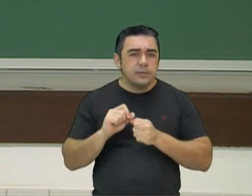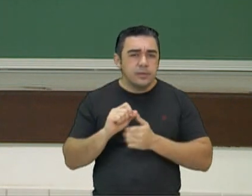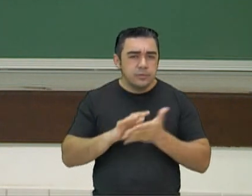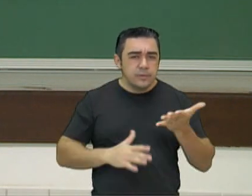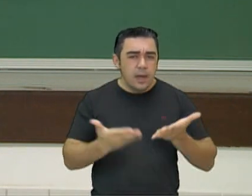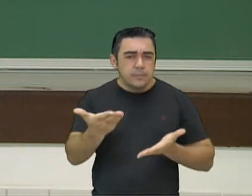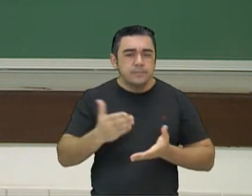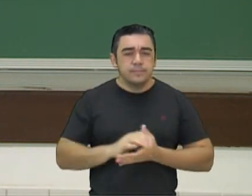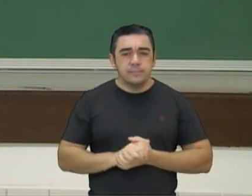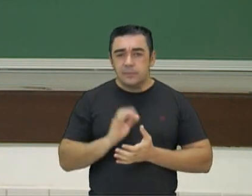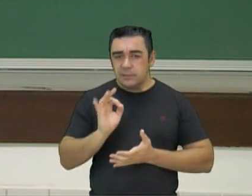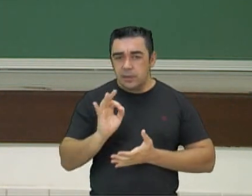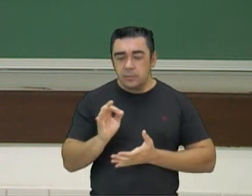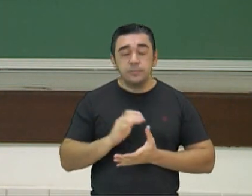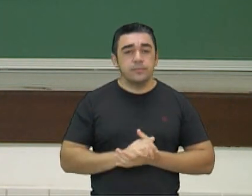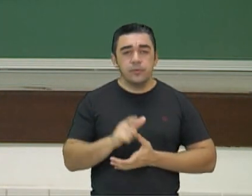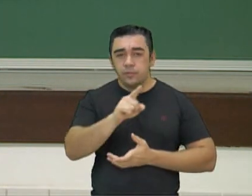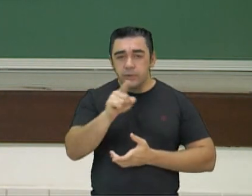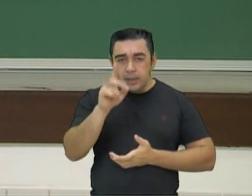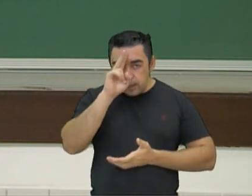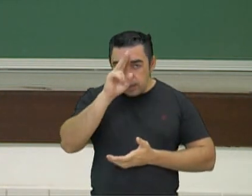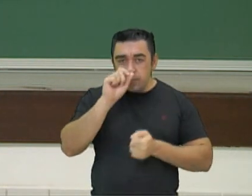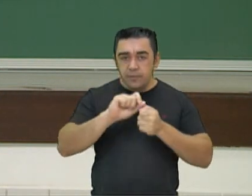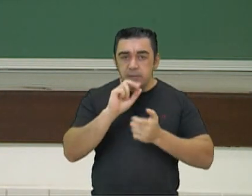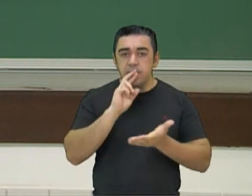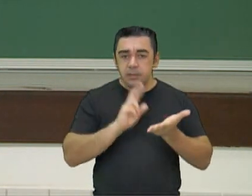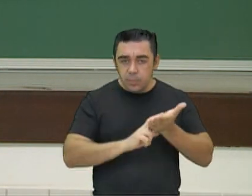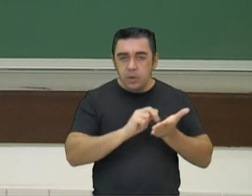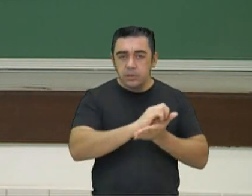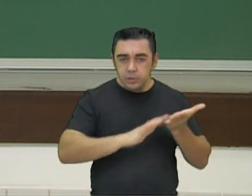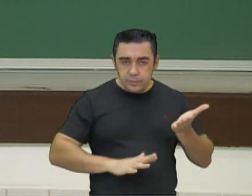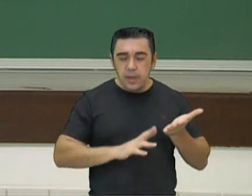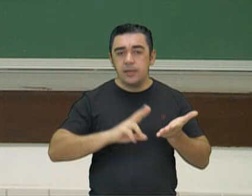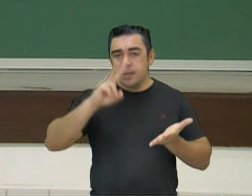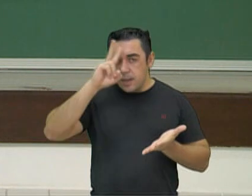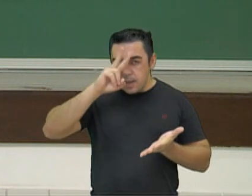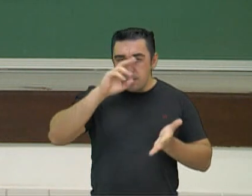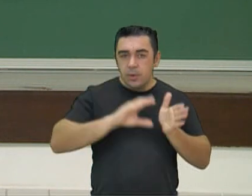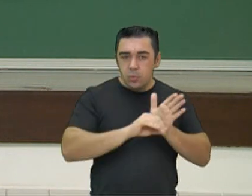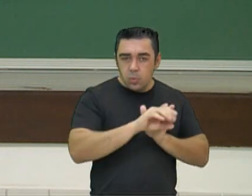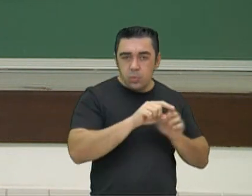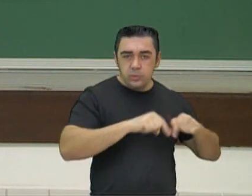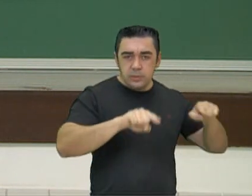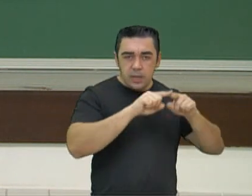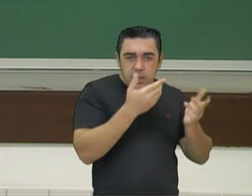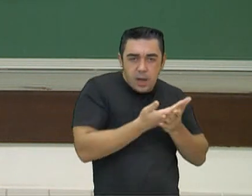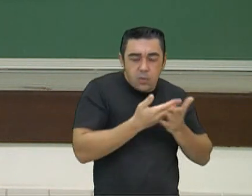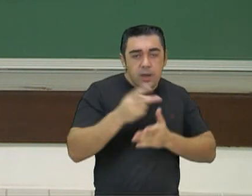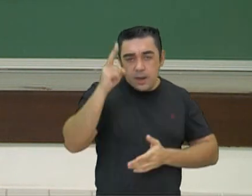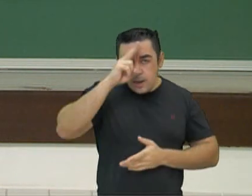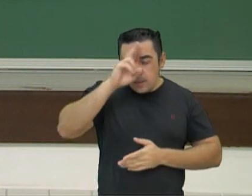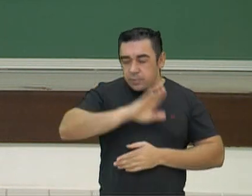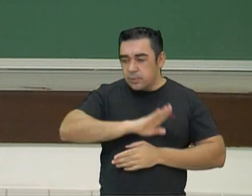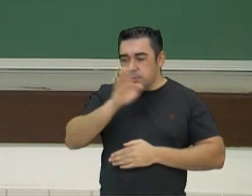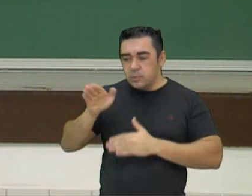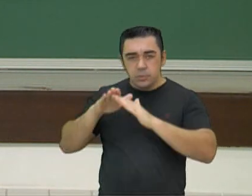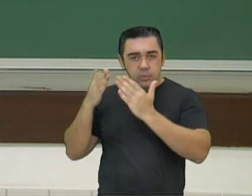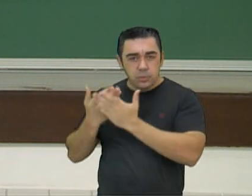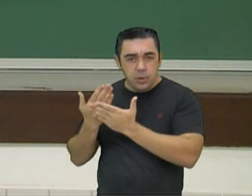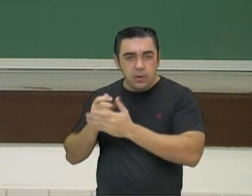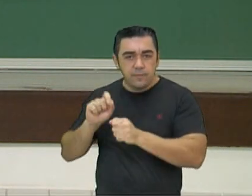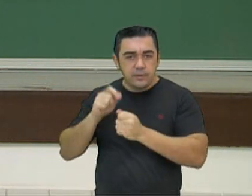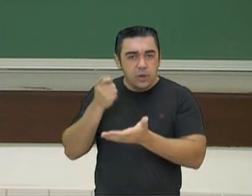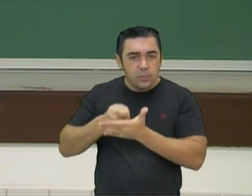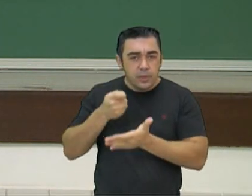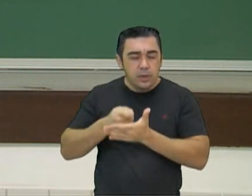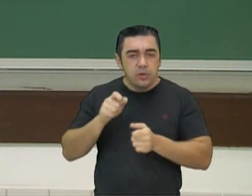certo? Gente, lembre-se de fazer suas atividades, lembre-se de fazer o Classroom, né? Lembre-se de fazer as atividades obrigatórias para poder